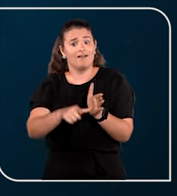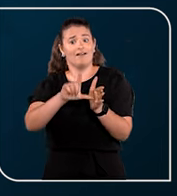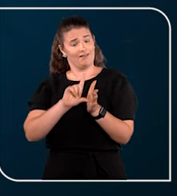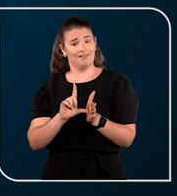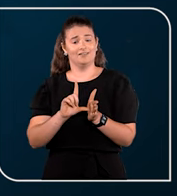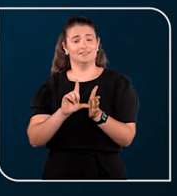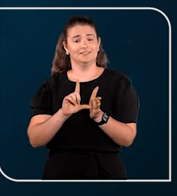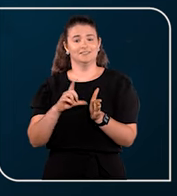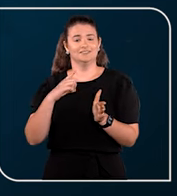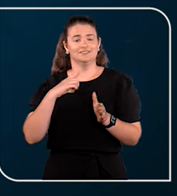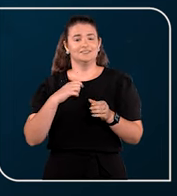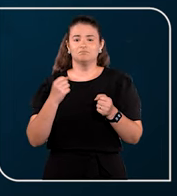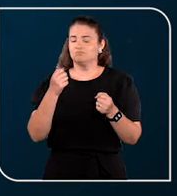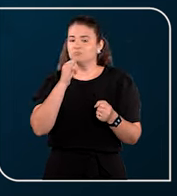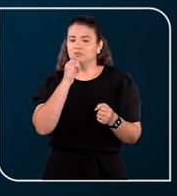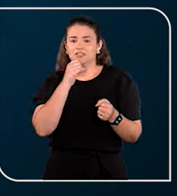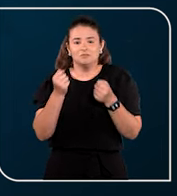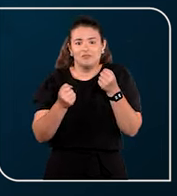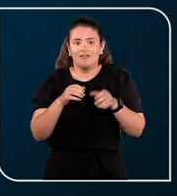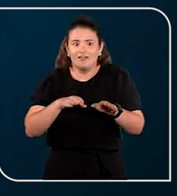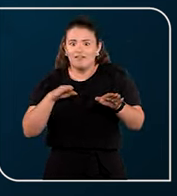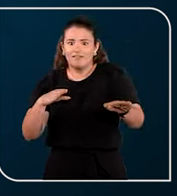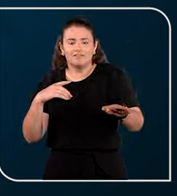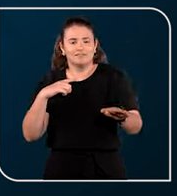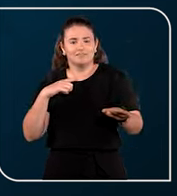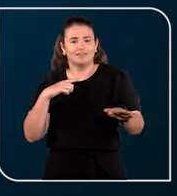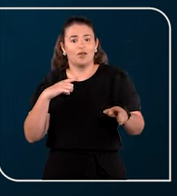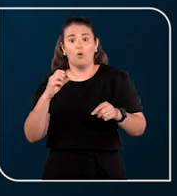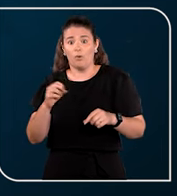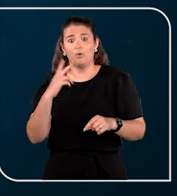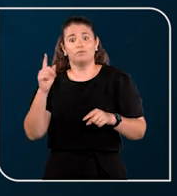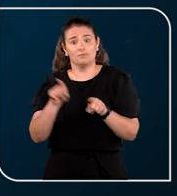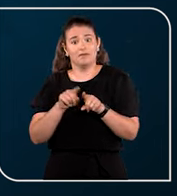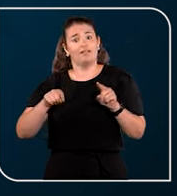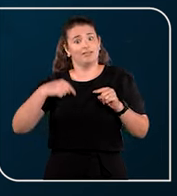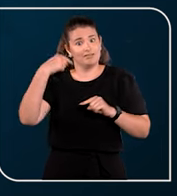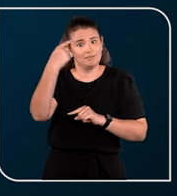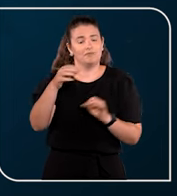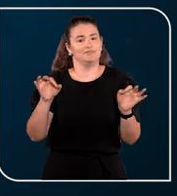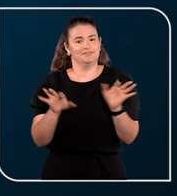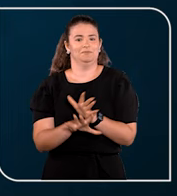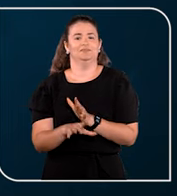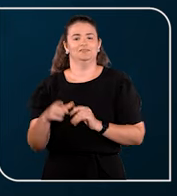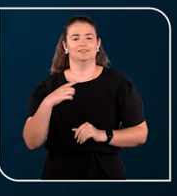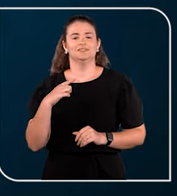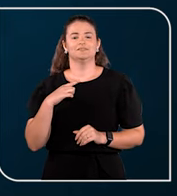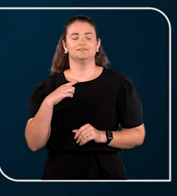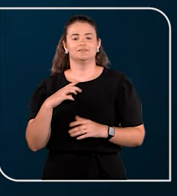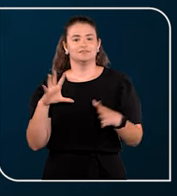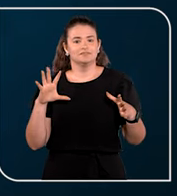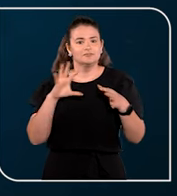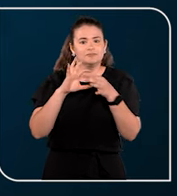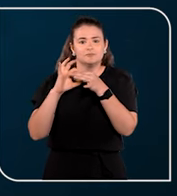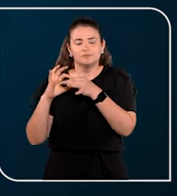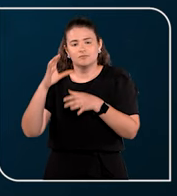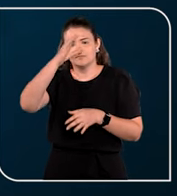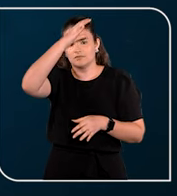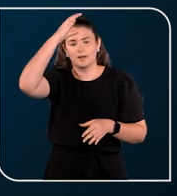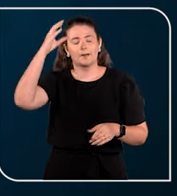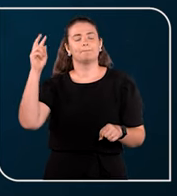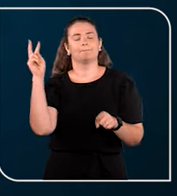nos momentos que antecedem ou sucedem essa compra. É simples, ações vinculadas ao consumo